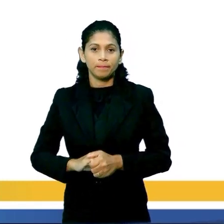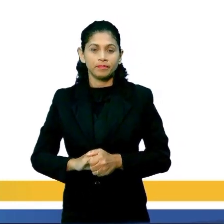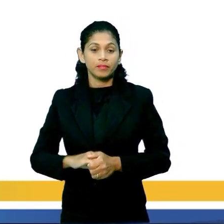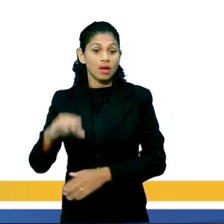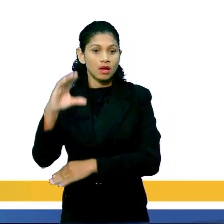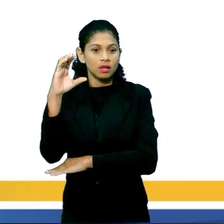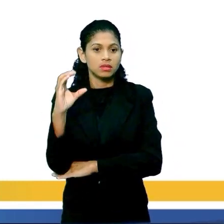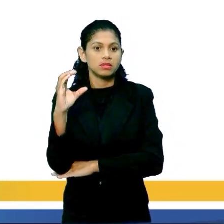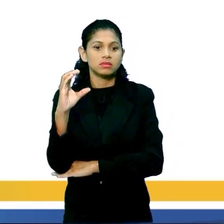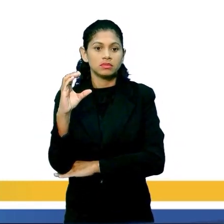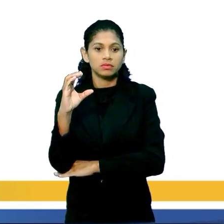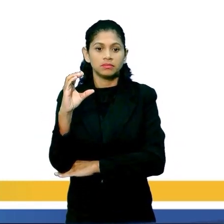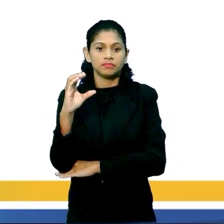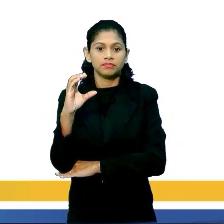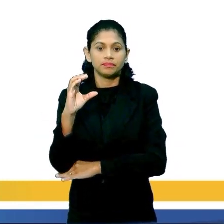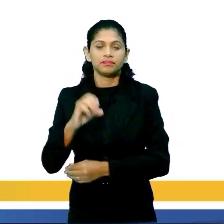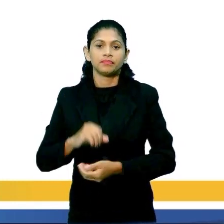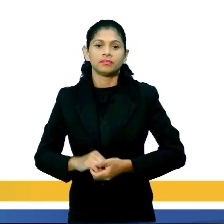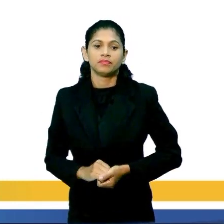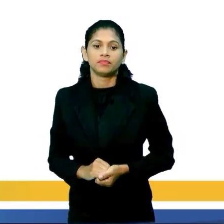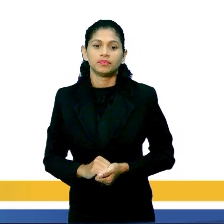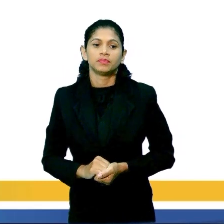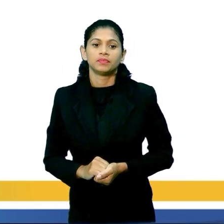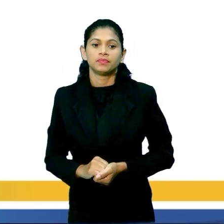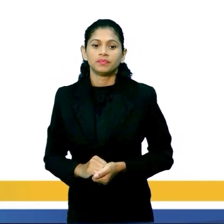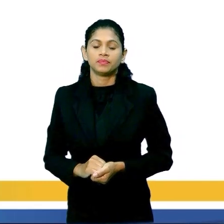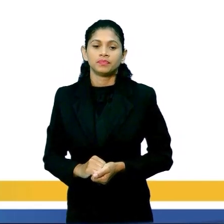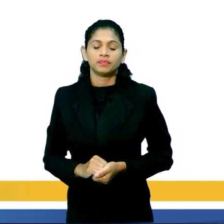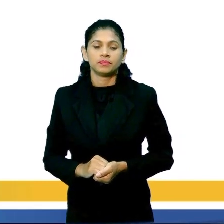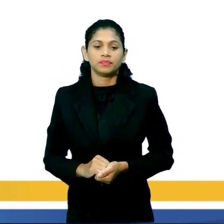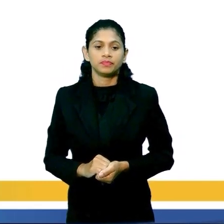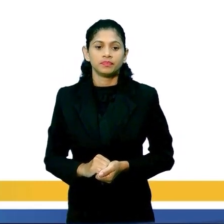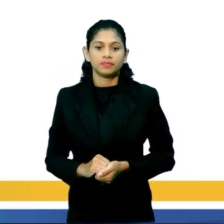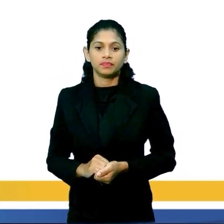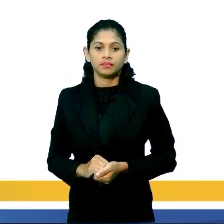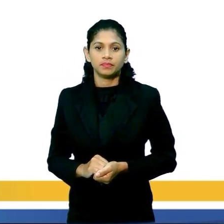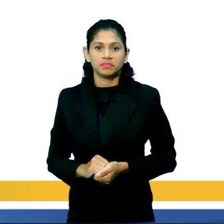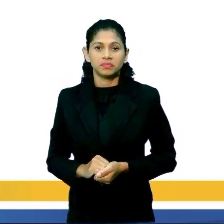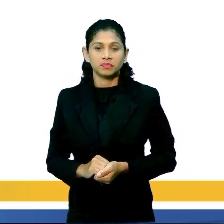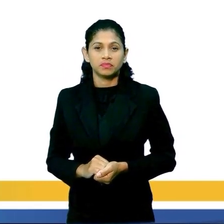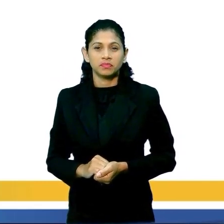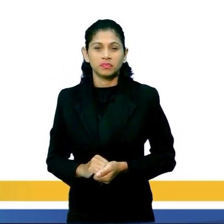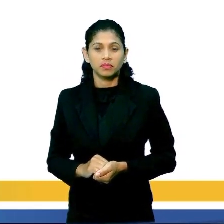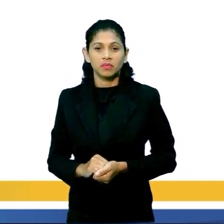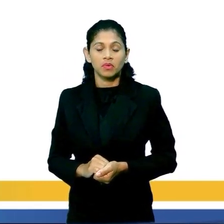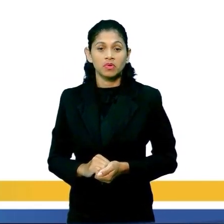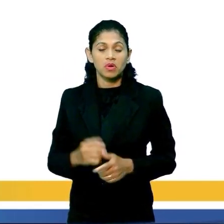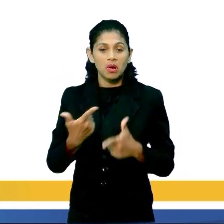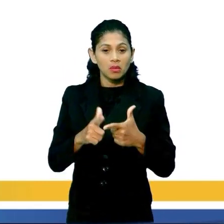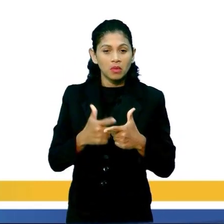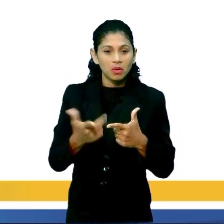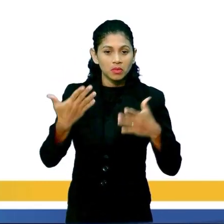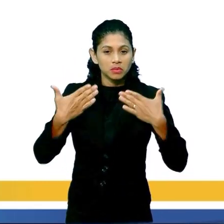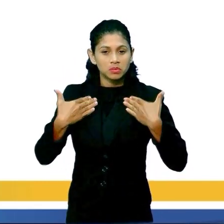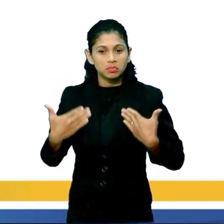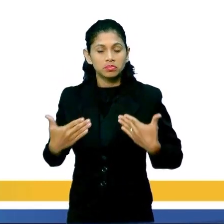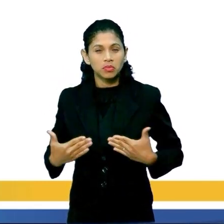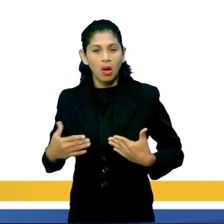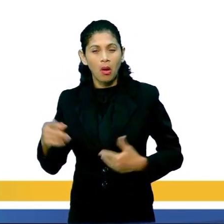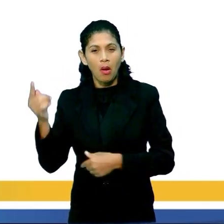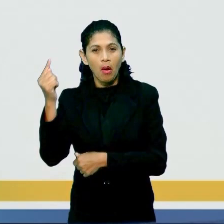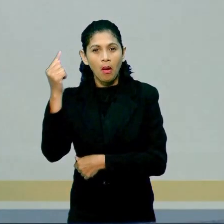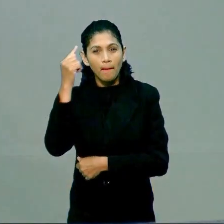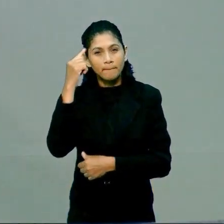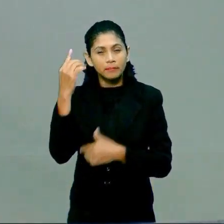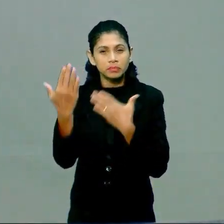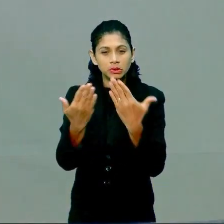até aqueles clichê de campanha né campanha ali contra maltrato as sequelas tanto física como psicológica afetam o presente